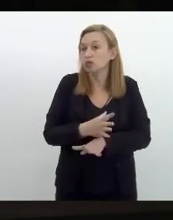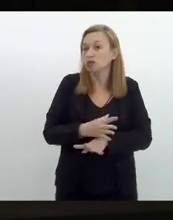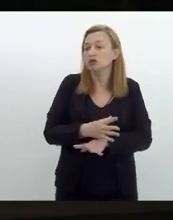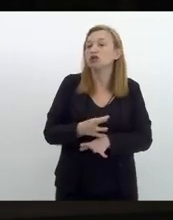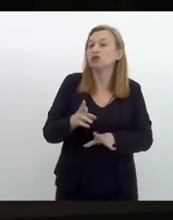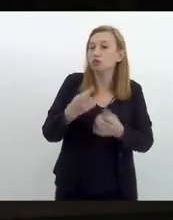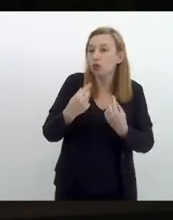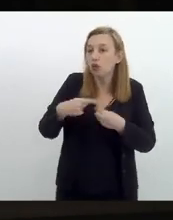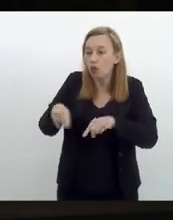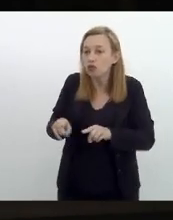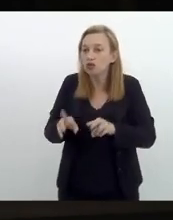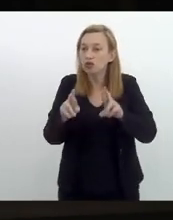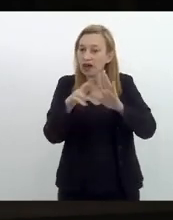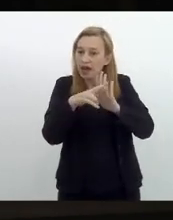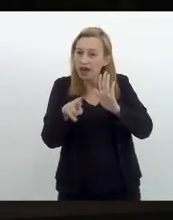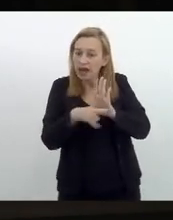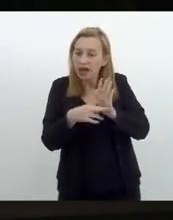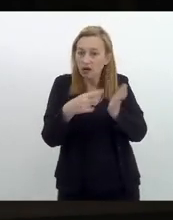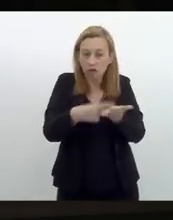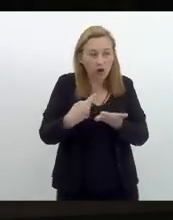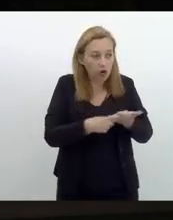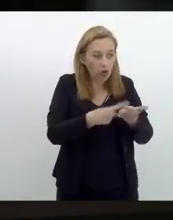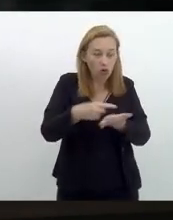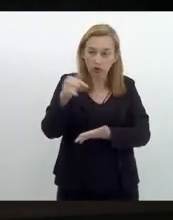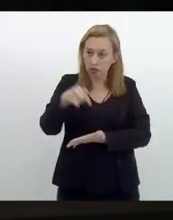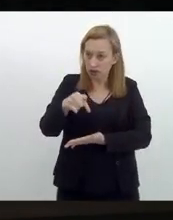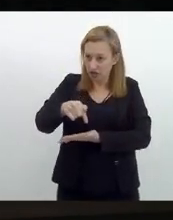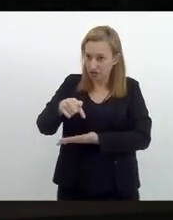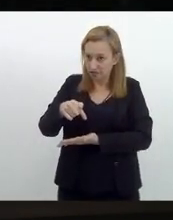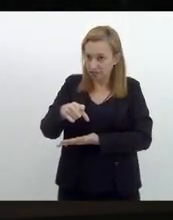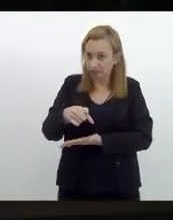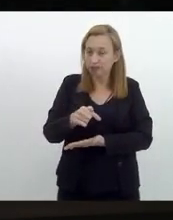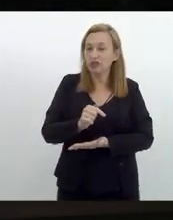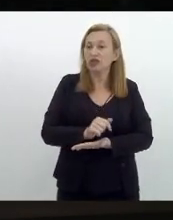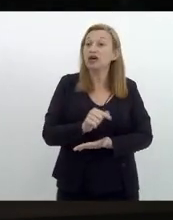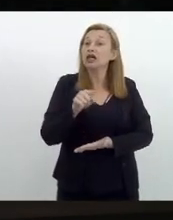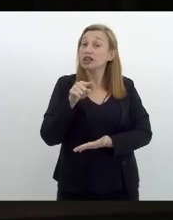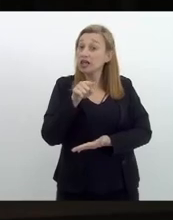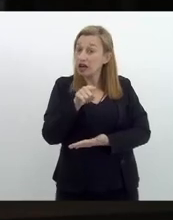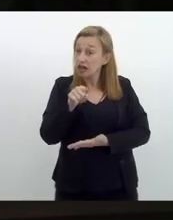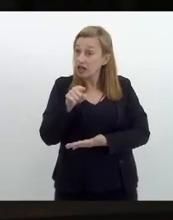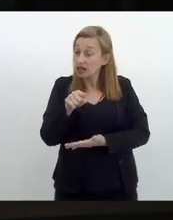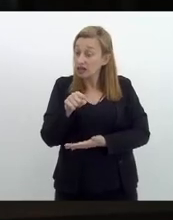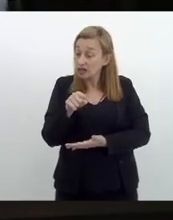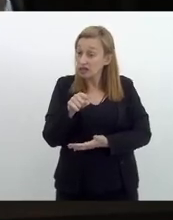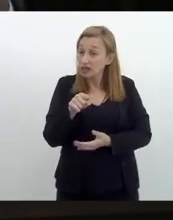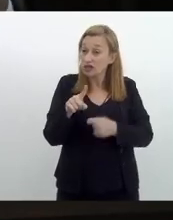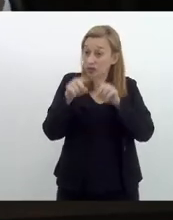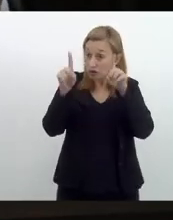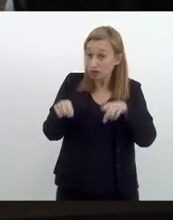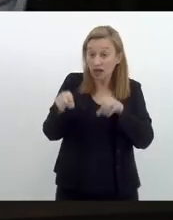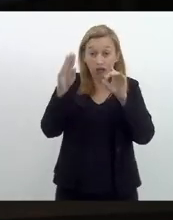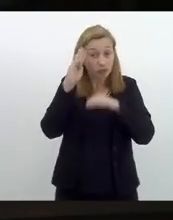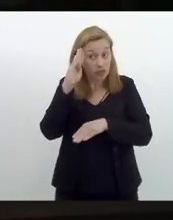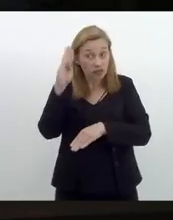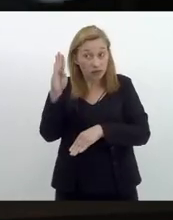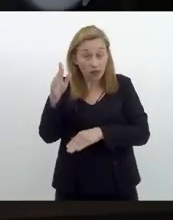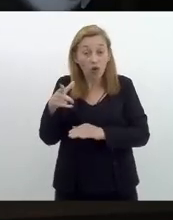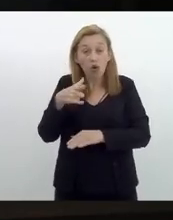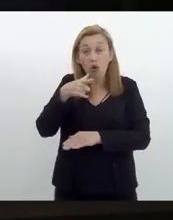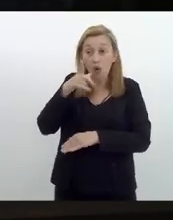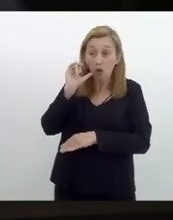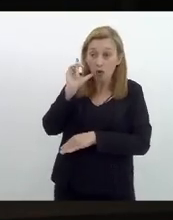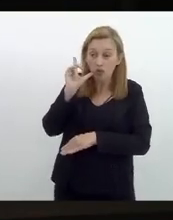regra fazendo um acordo aqui fazendo um acordo aqui para que estes casos excepcionais ontem tivemos